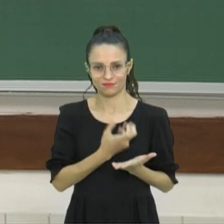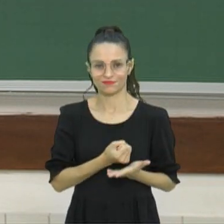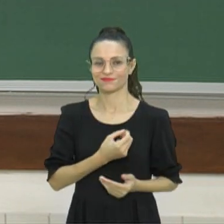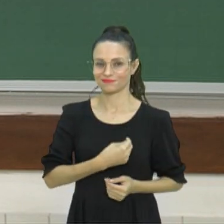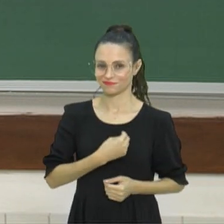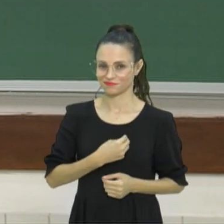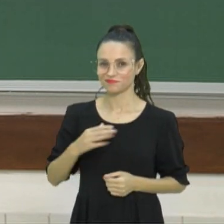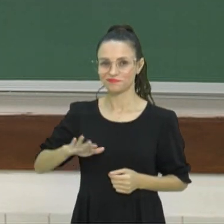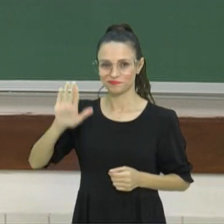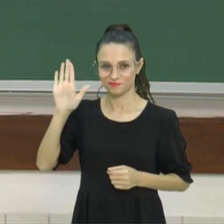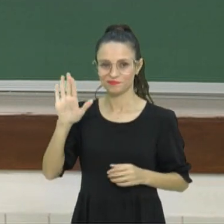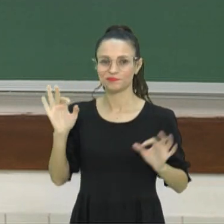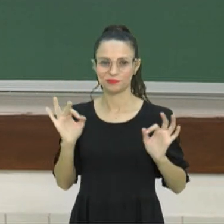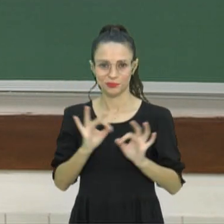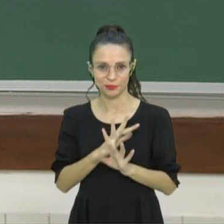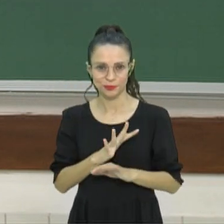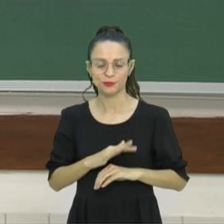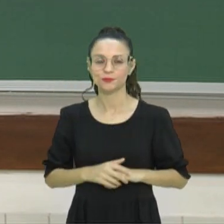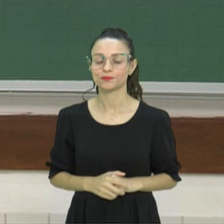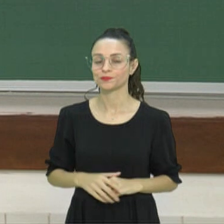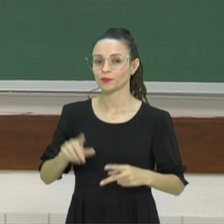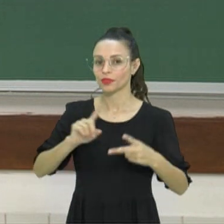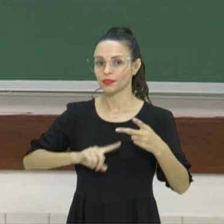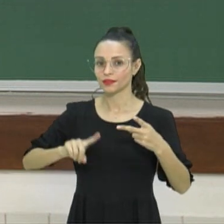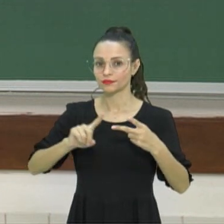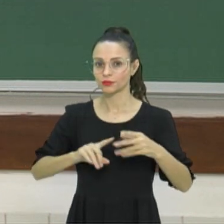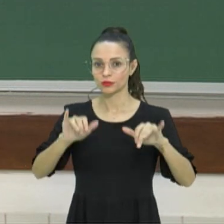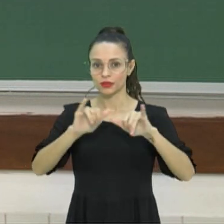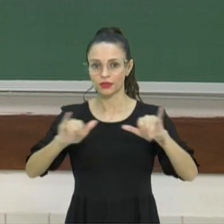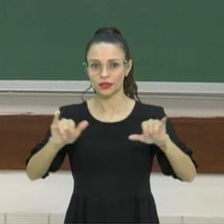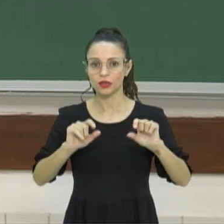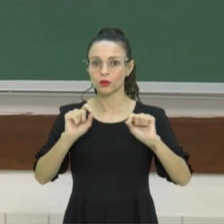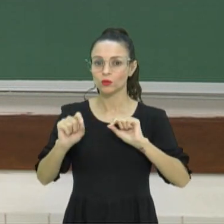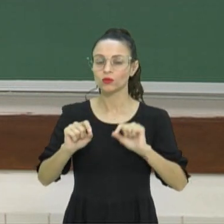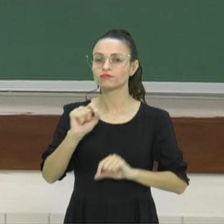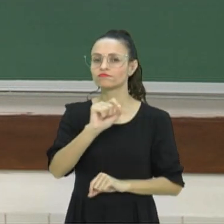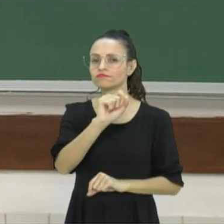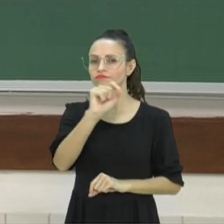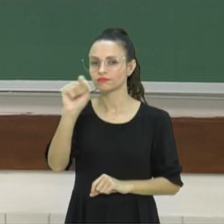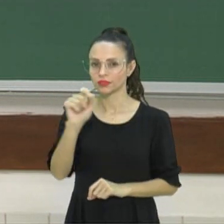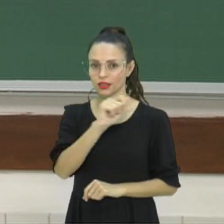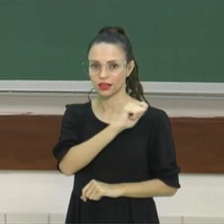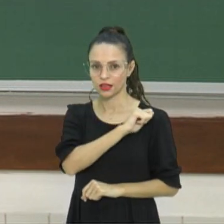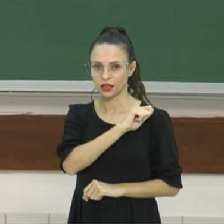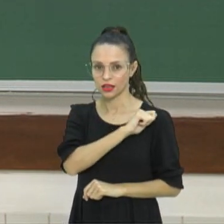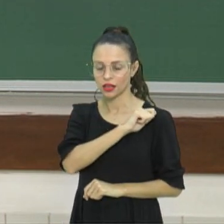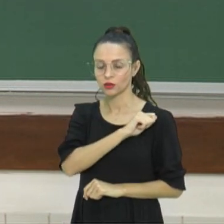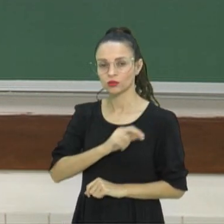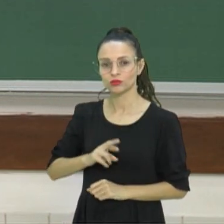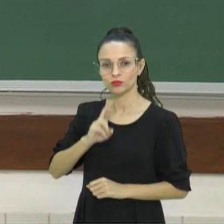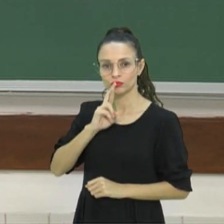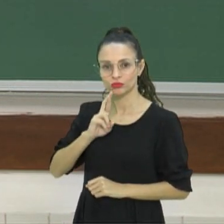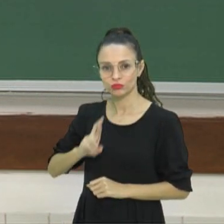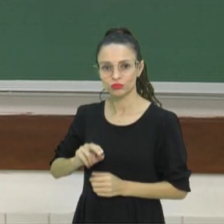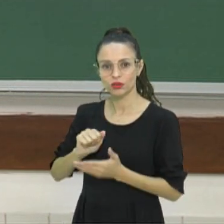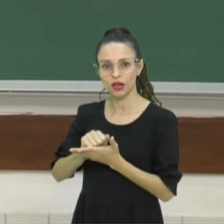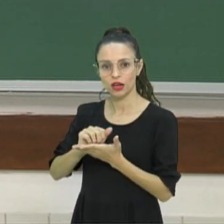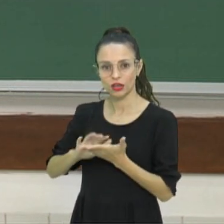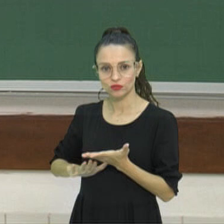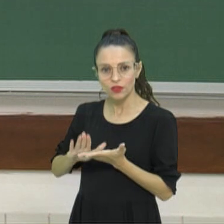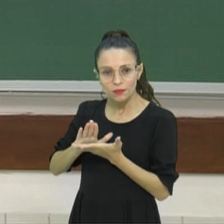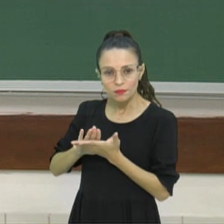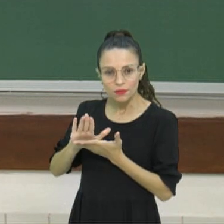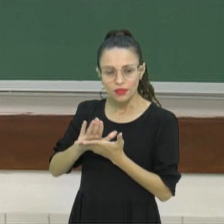estar registrada. O segundo recado são para aqueles alunos que pegam atividades impressas na escola.